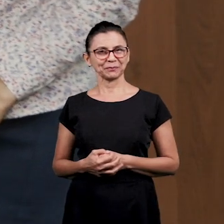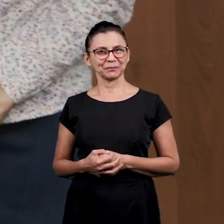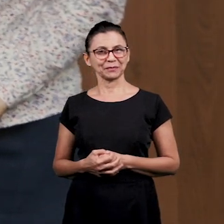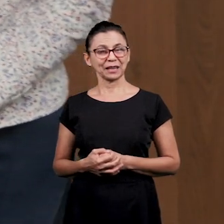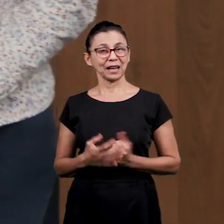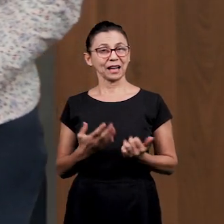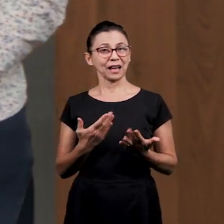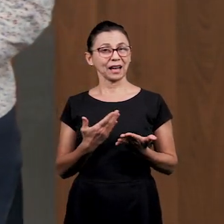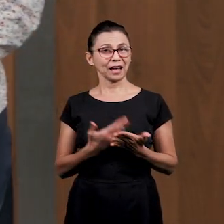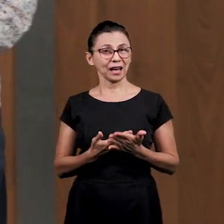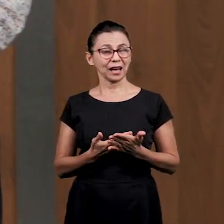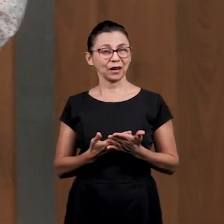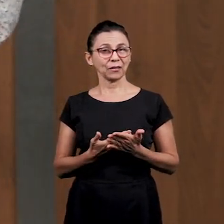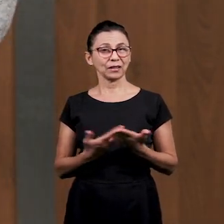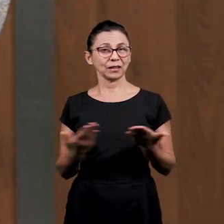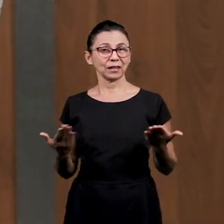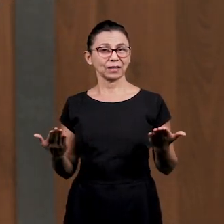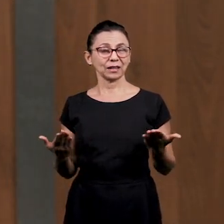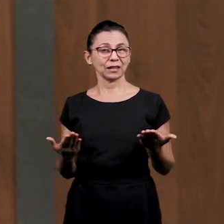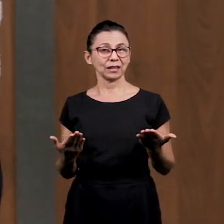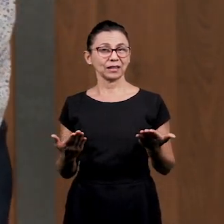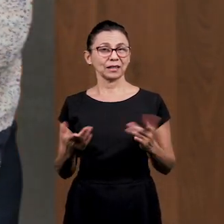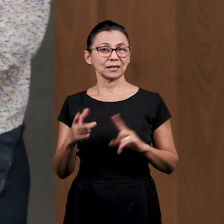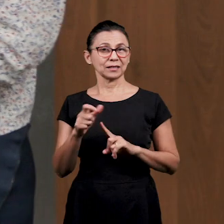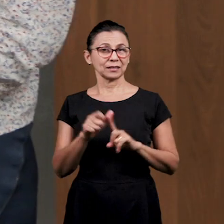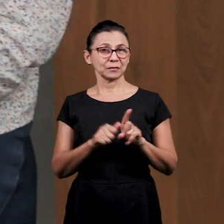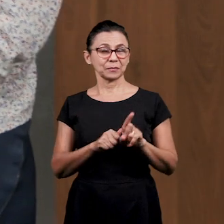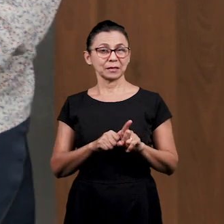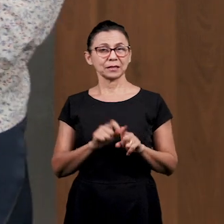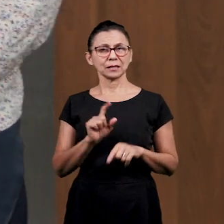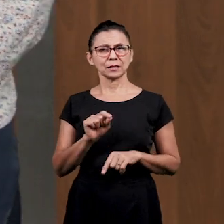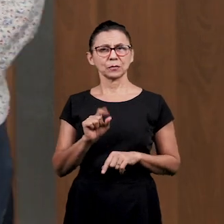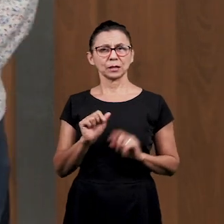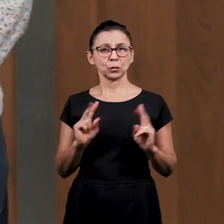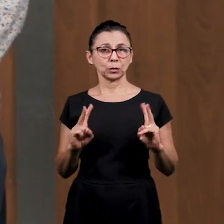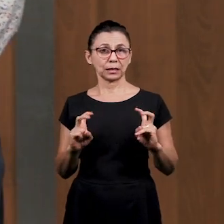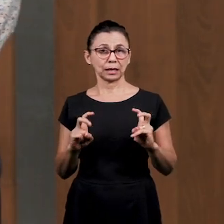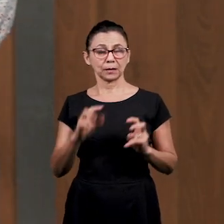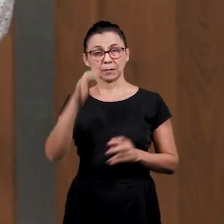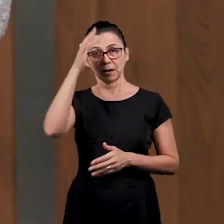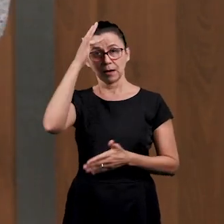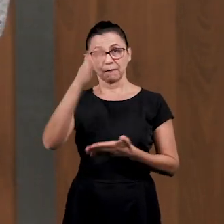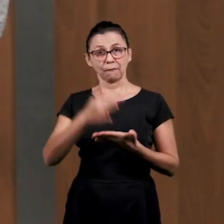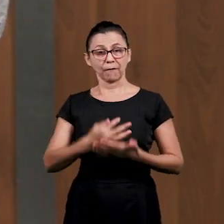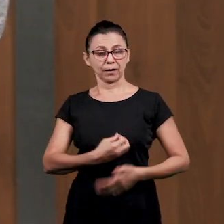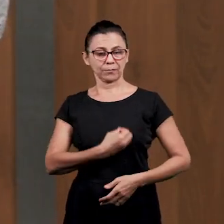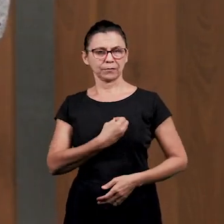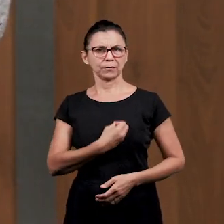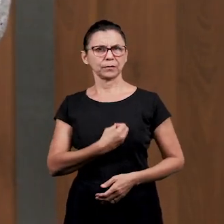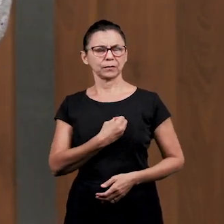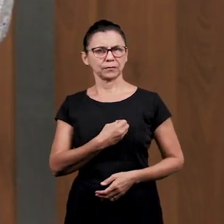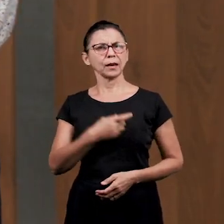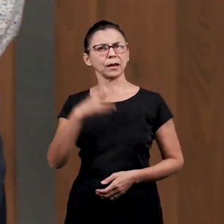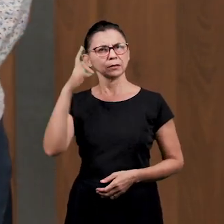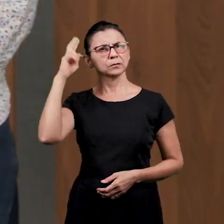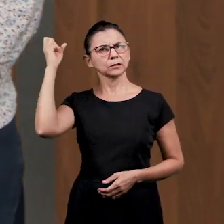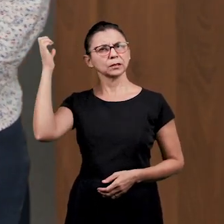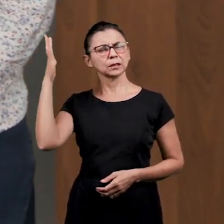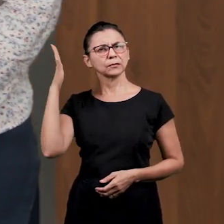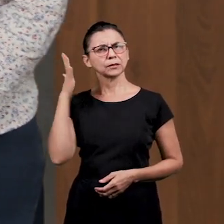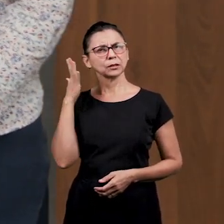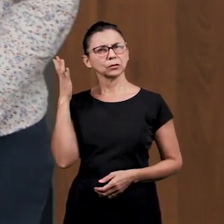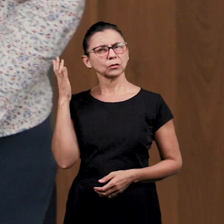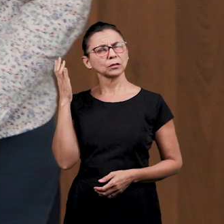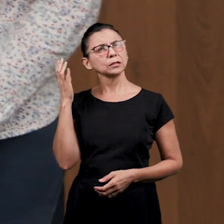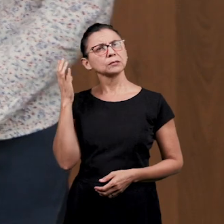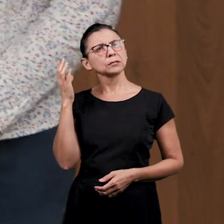queridos, a nossa aula este mês é a fé viva. O Senhor revelou que queria falar